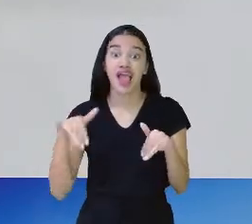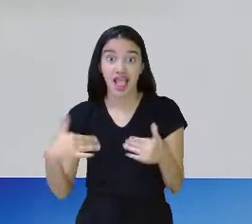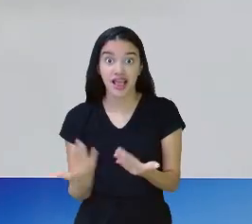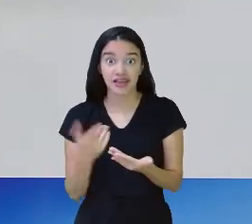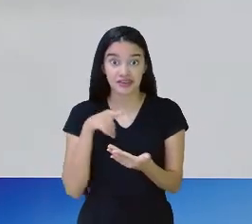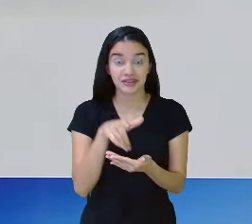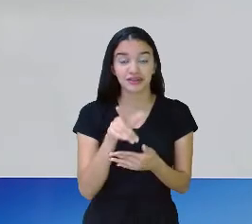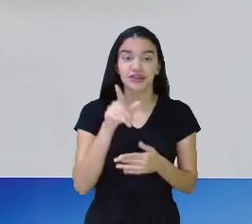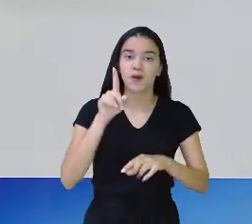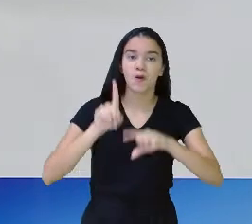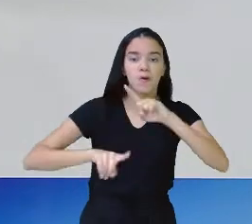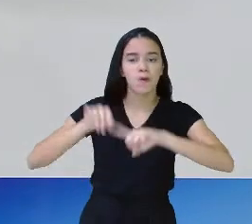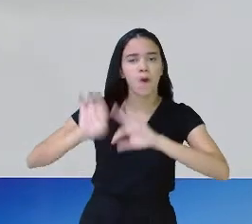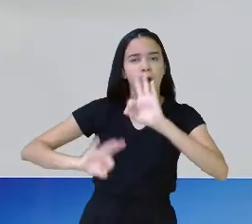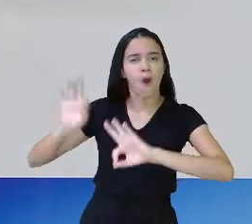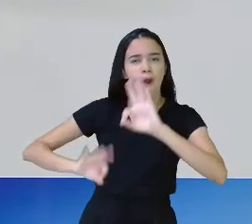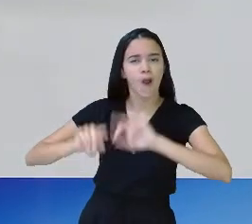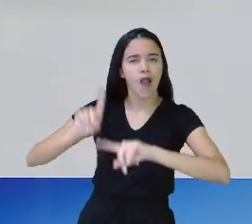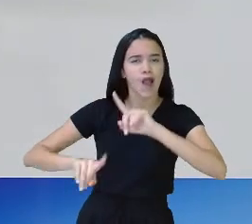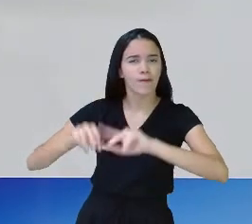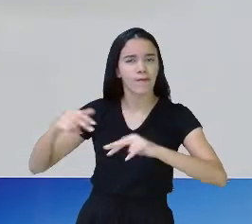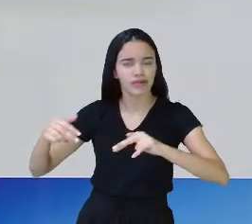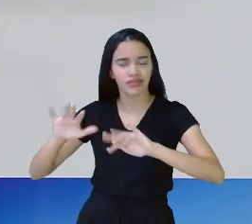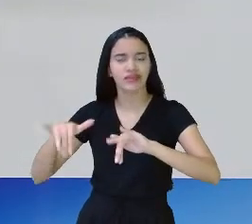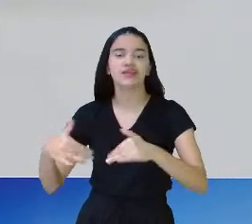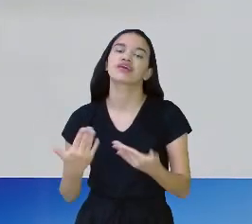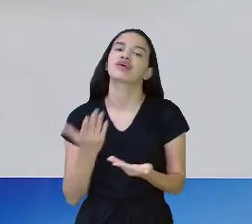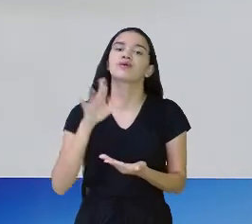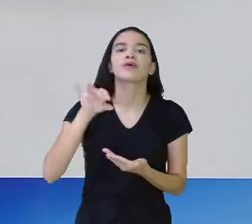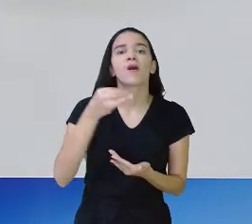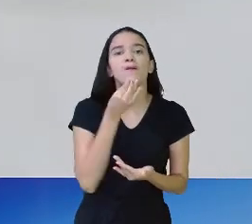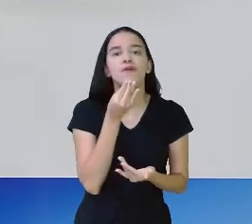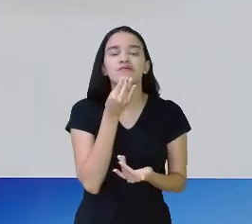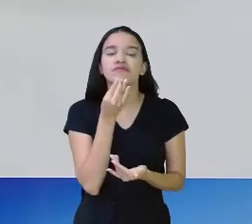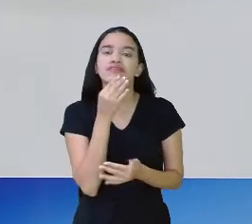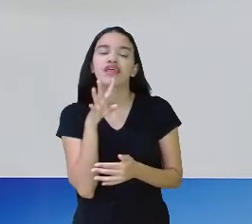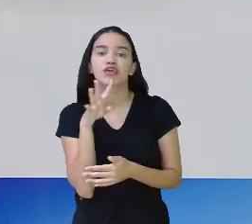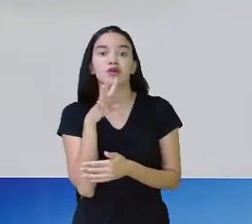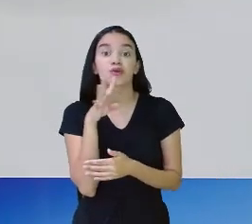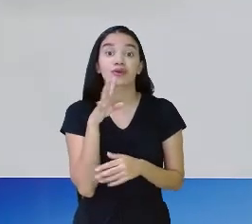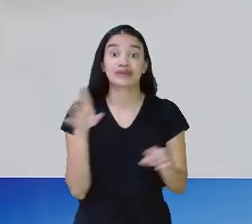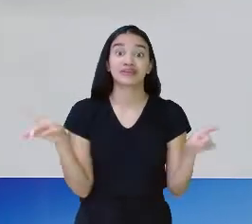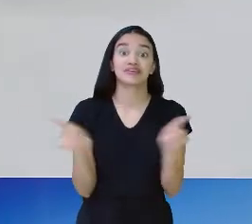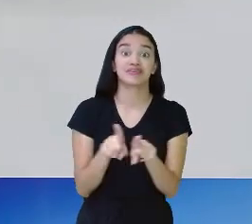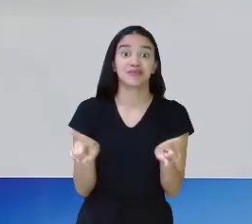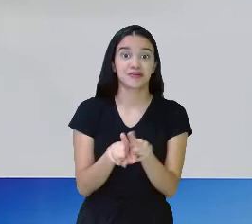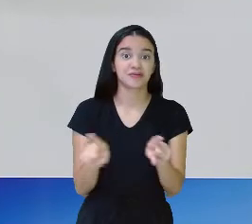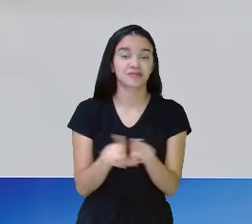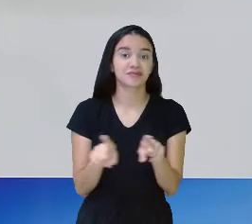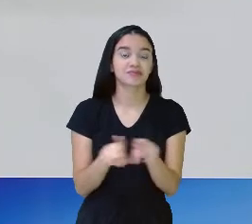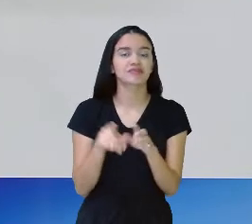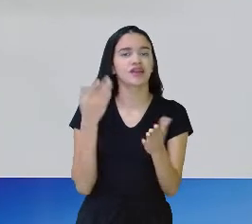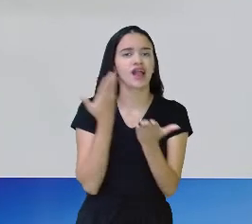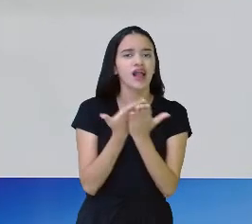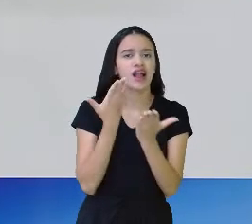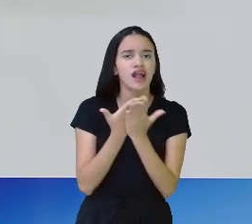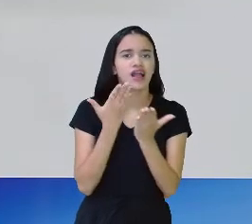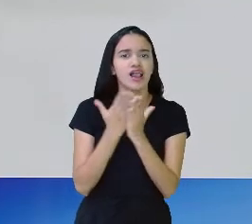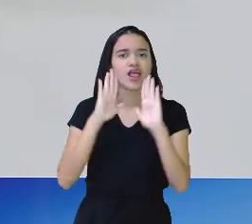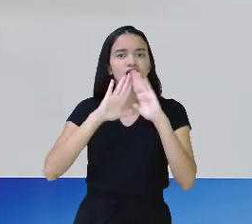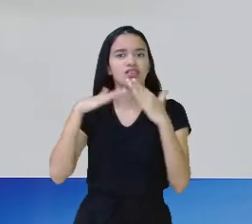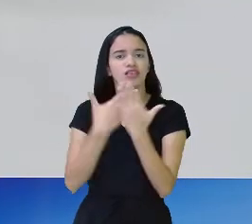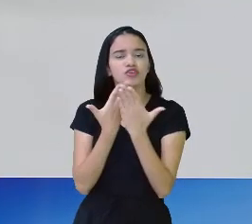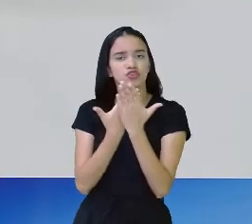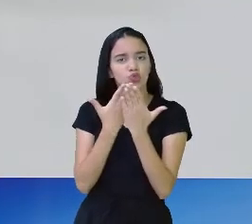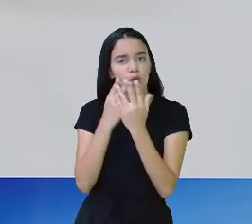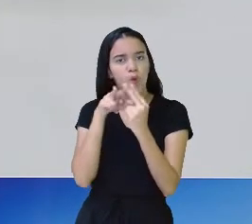pega teu material, chama aí a família para aproveitar e conhecer também a aula da escola